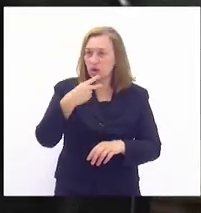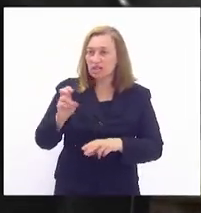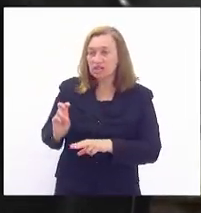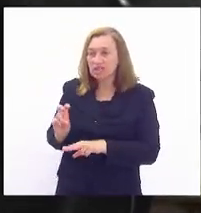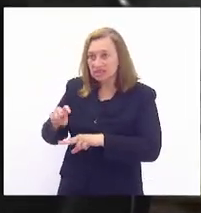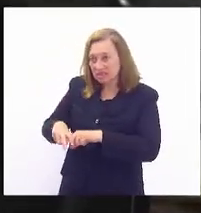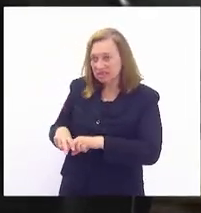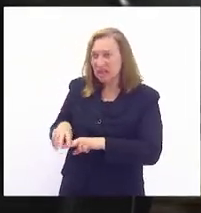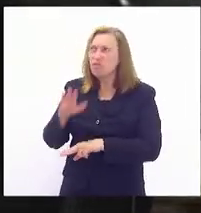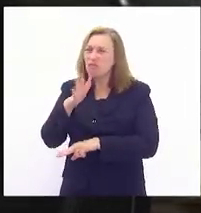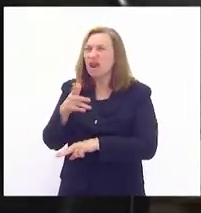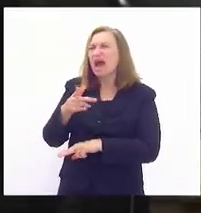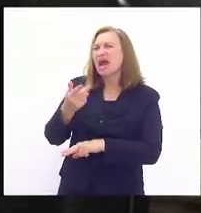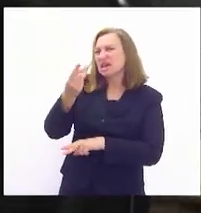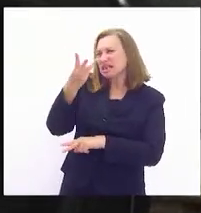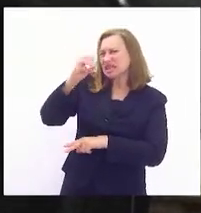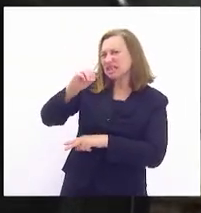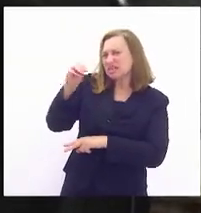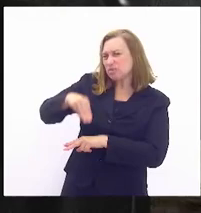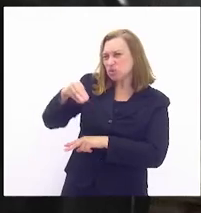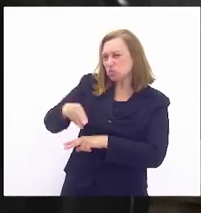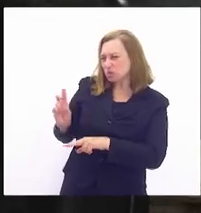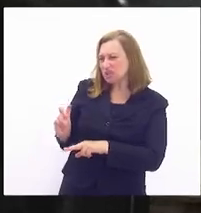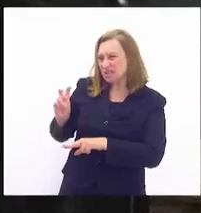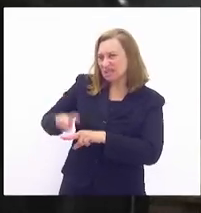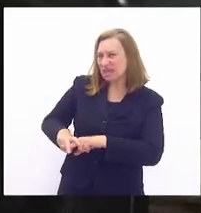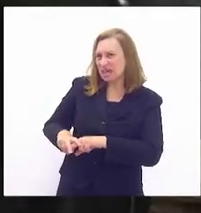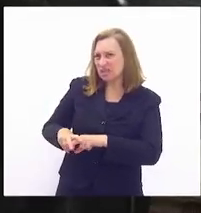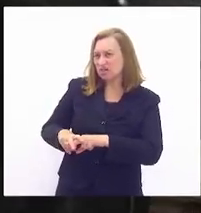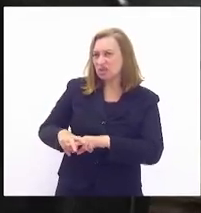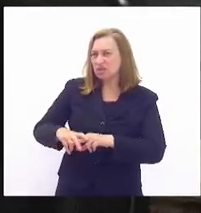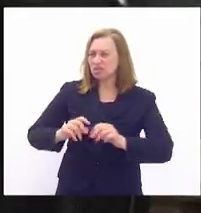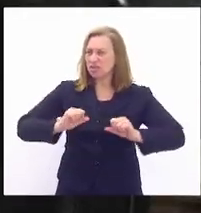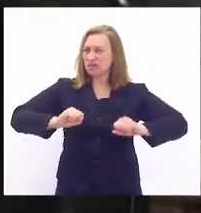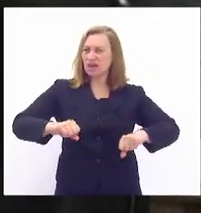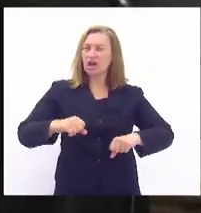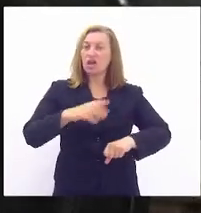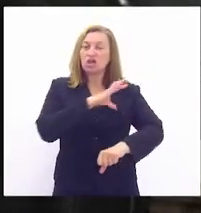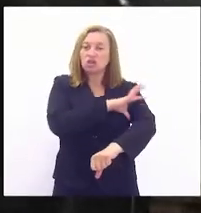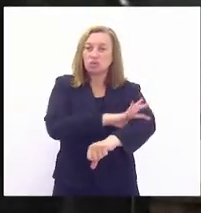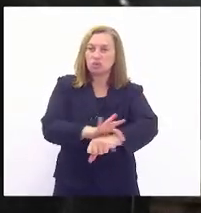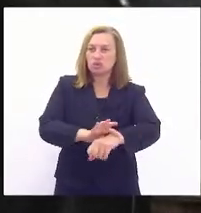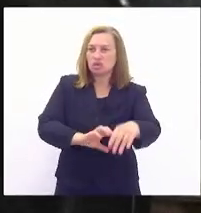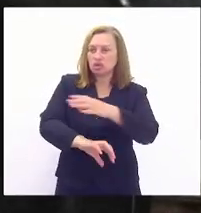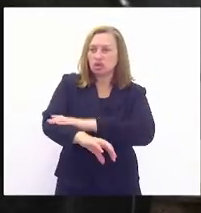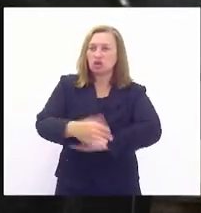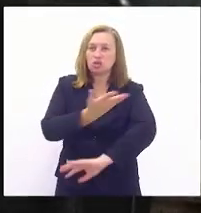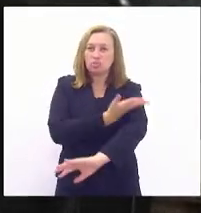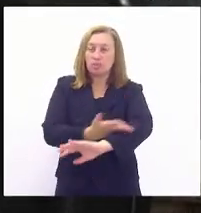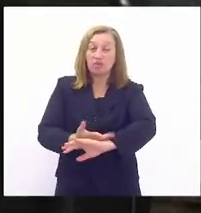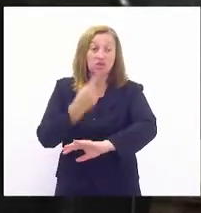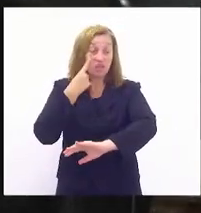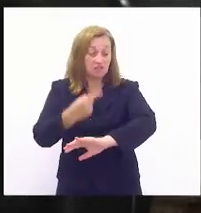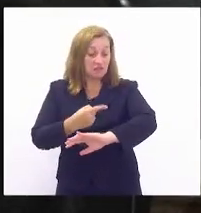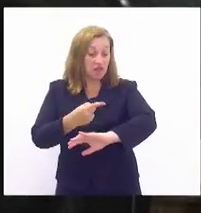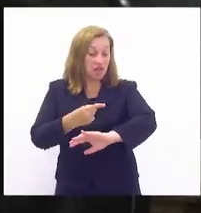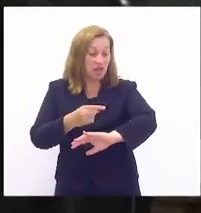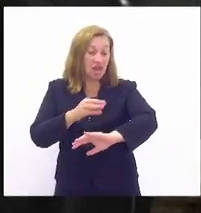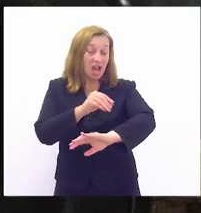não, vamos falar em meia hora. Se você colocar o braço assim, você vê a poeira do seu braço. E é uma